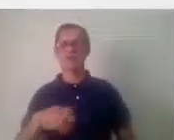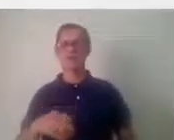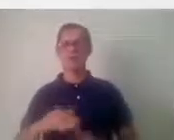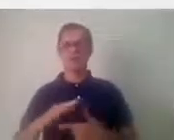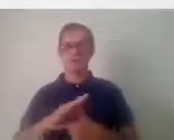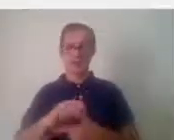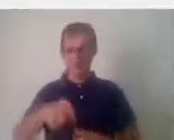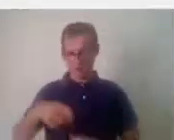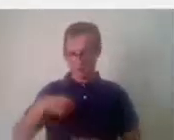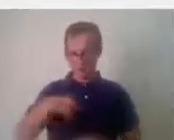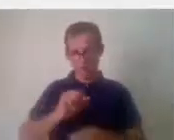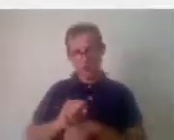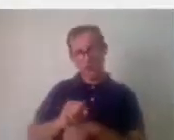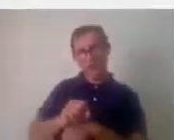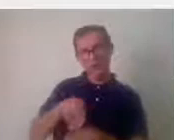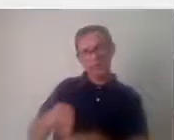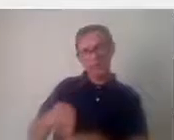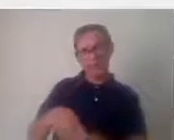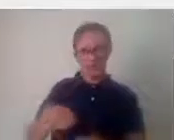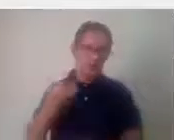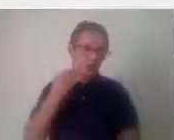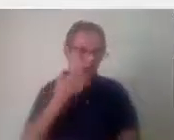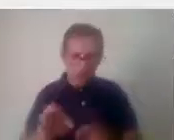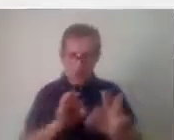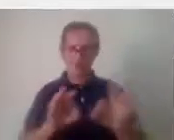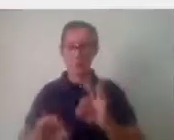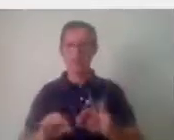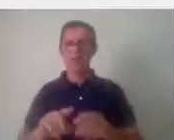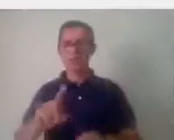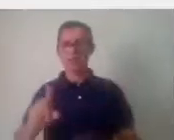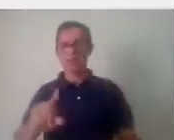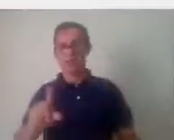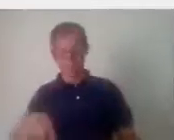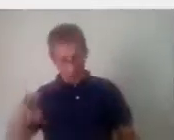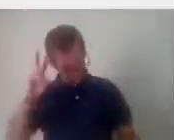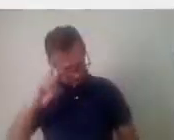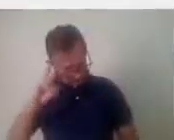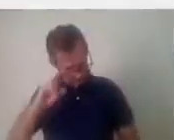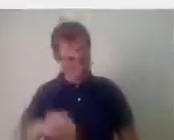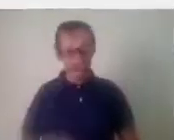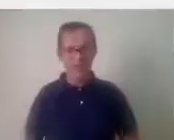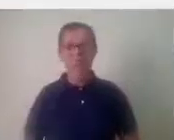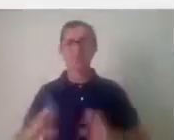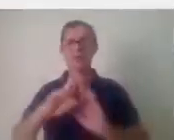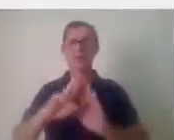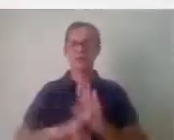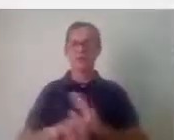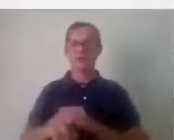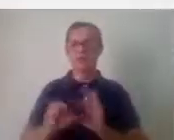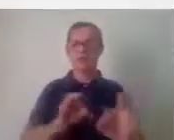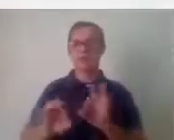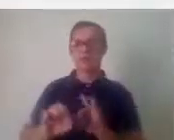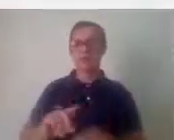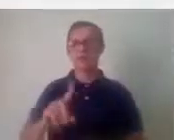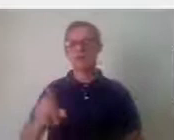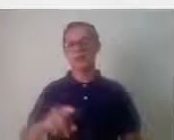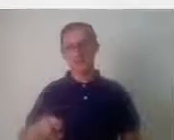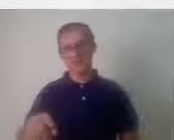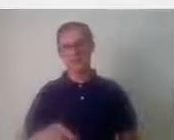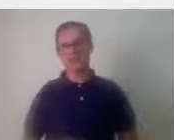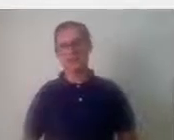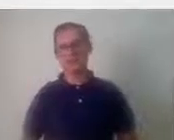x. Eu vou dar um tempinho para você tentar montar a integral aí, lembrando das regras para você montar essa